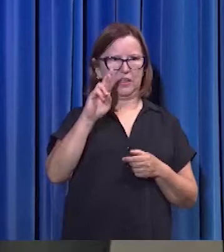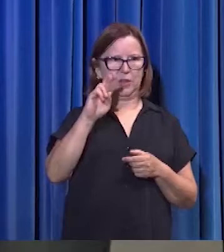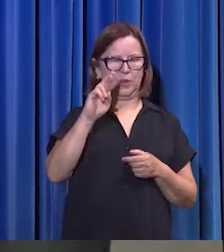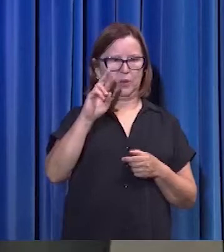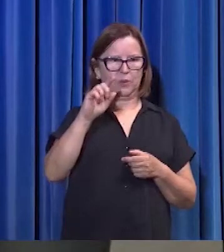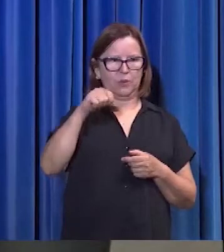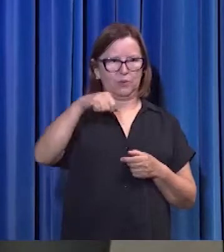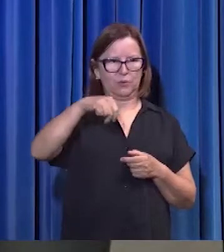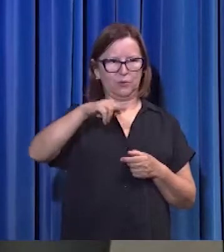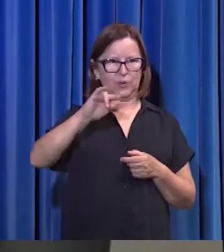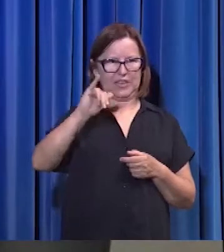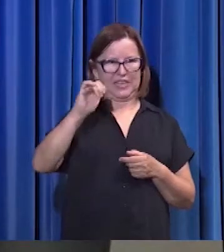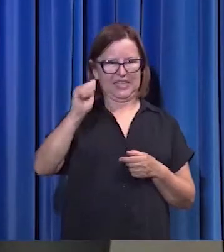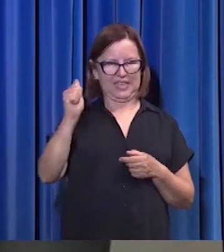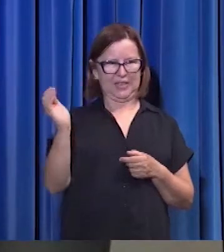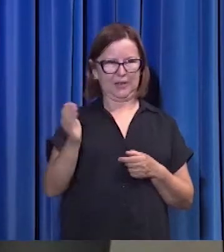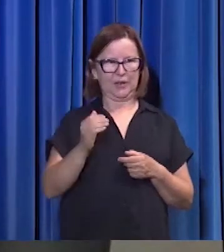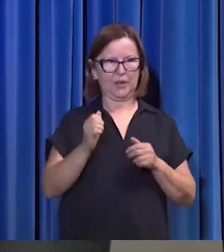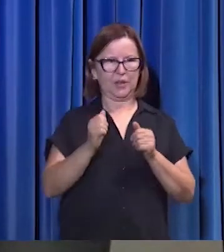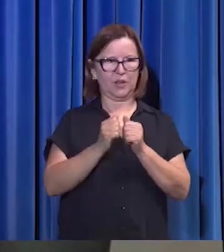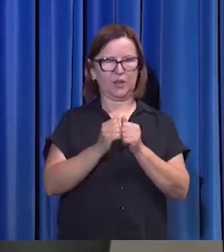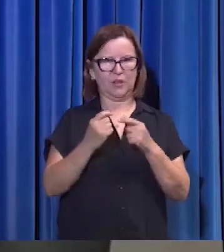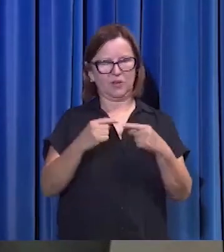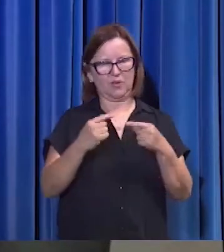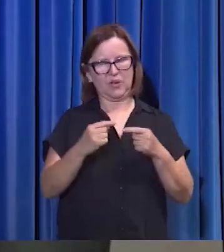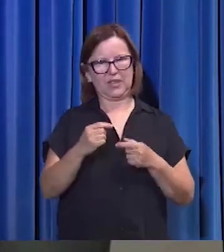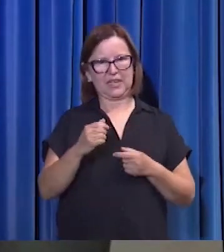Quantas pessoas estão sendo